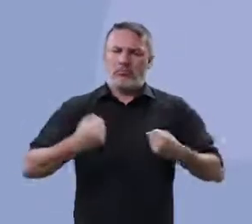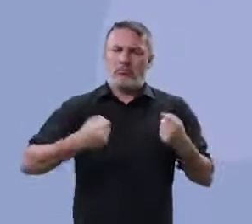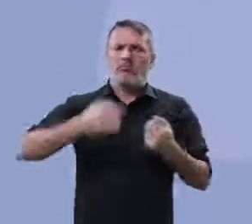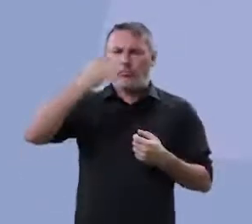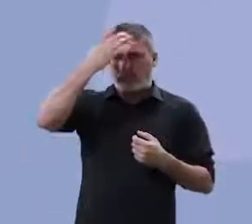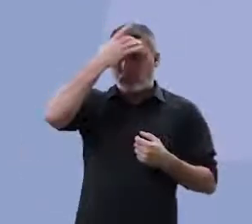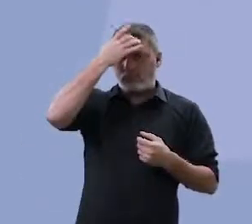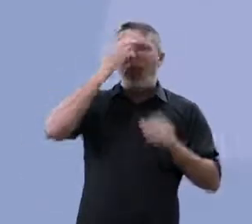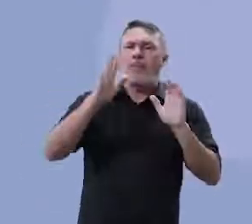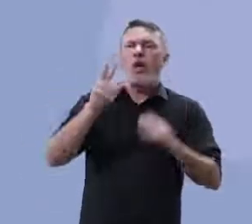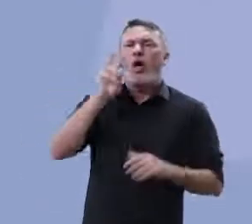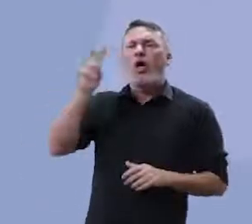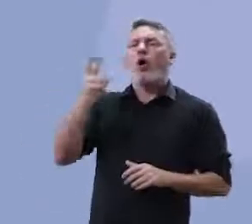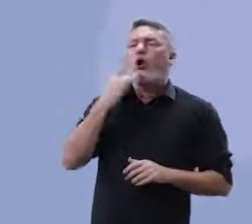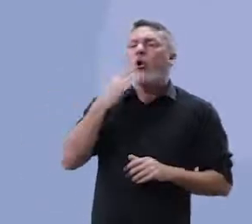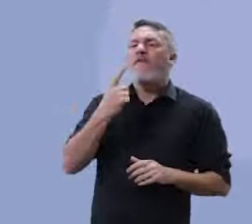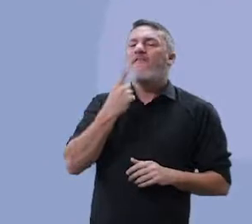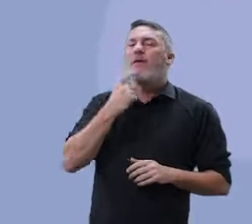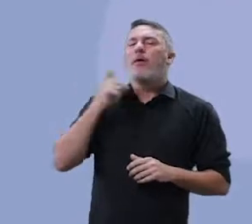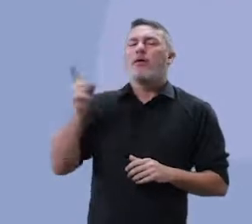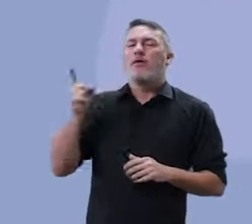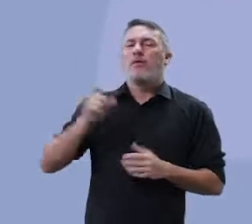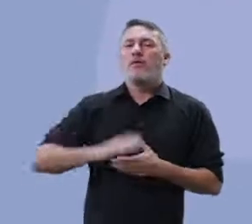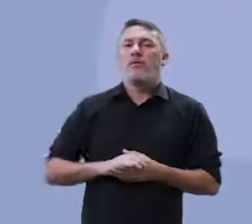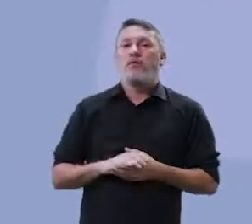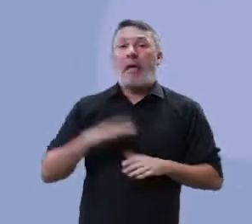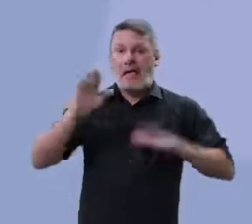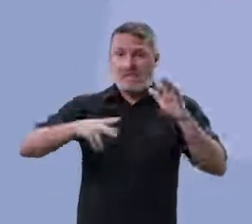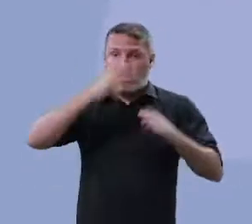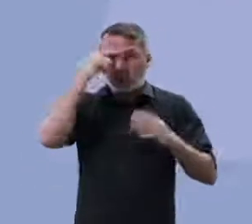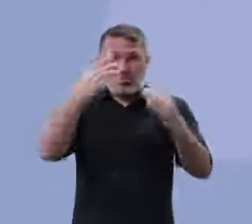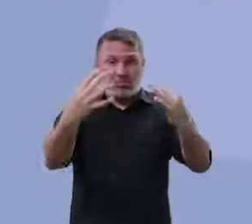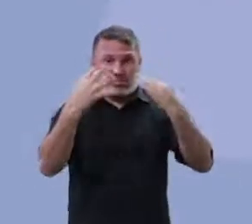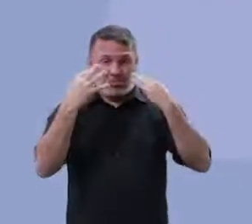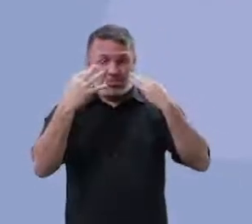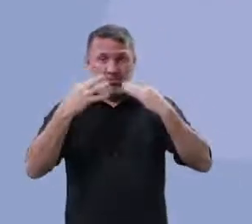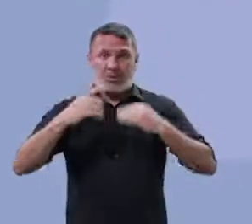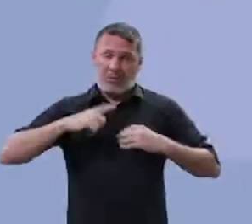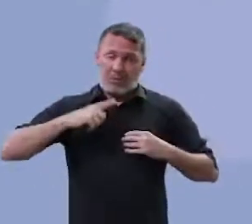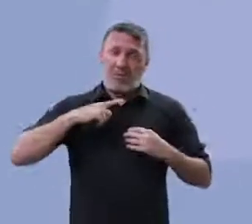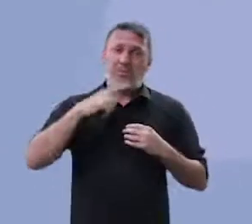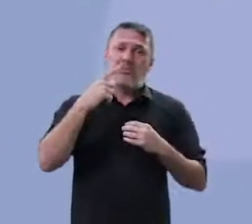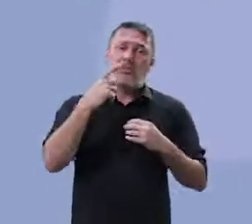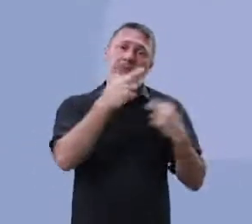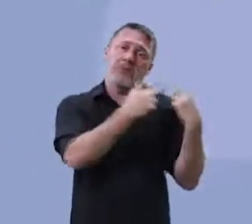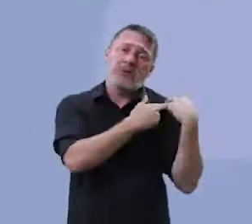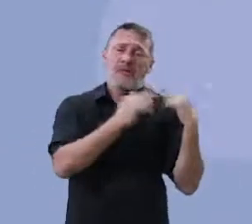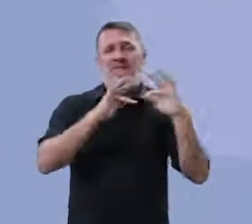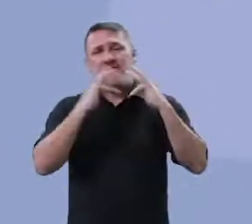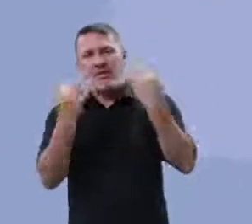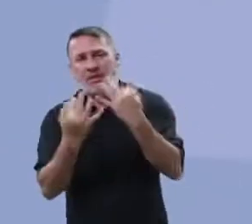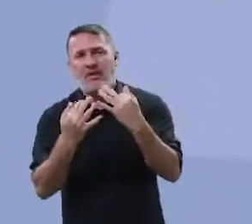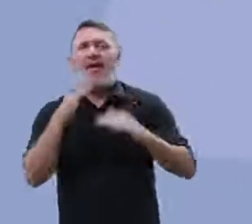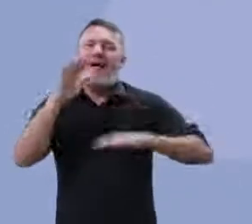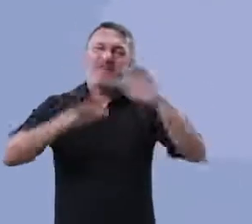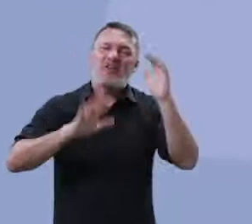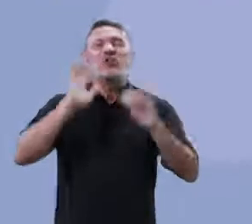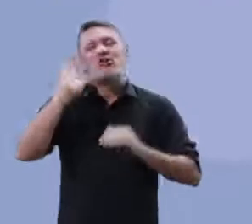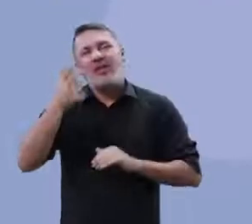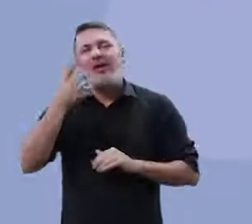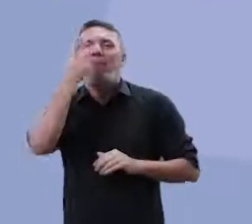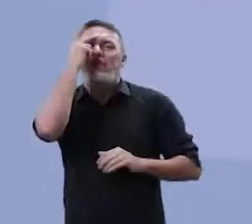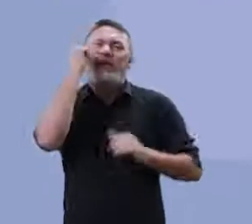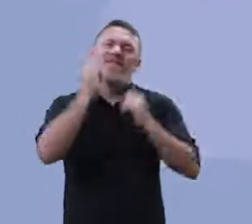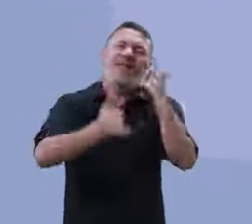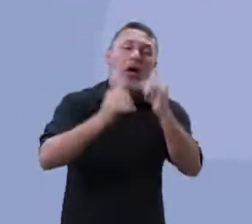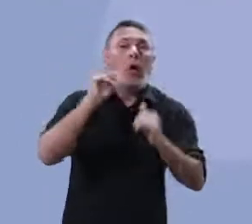prudente, mas olha ali o vermelho. Talvez alguém que deve estar assistindo neste momento, o pai, o responsável, já